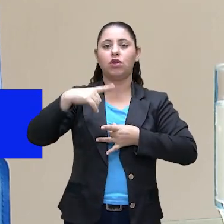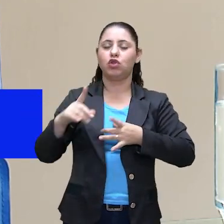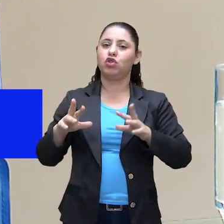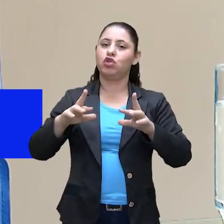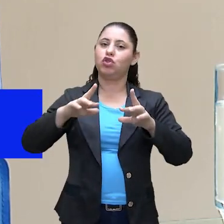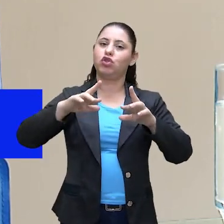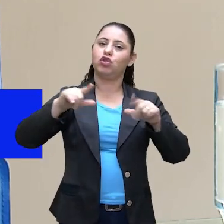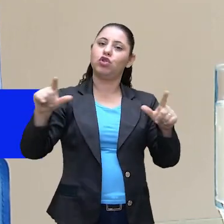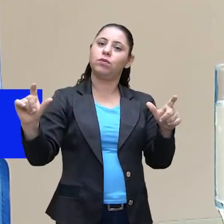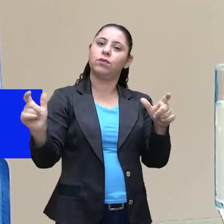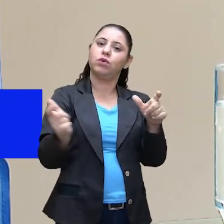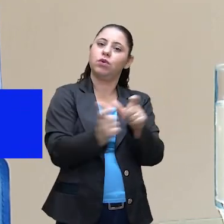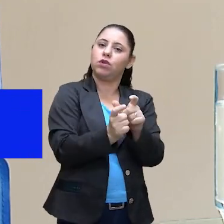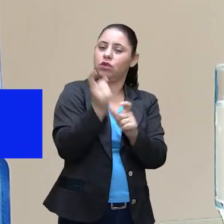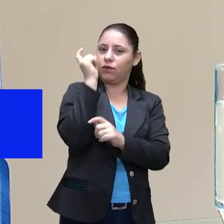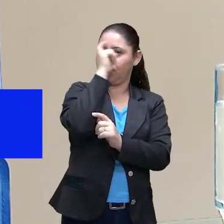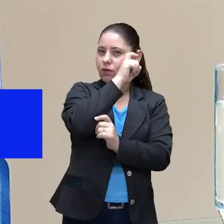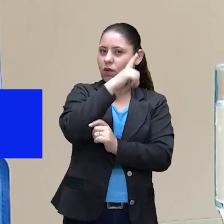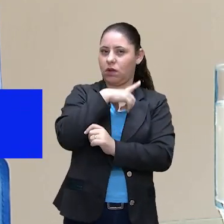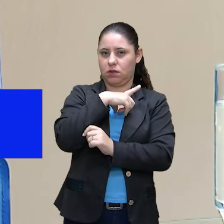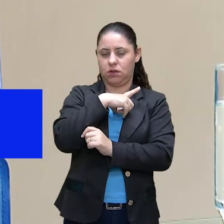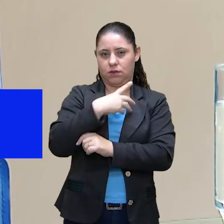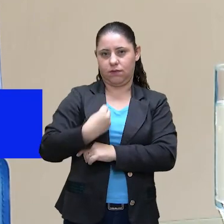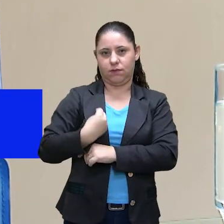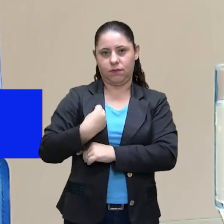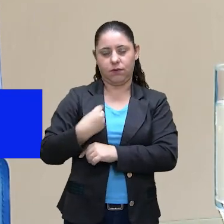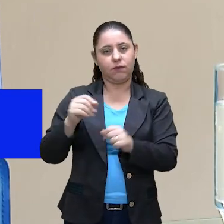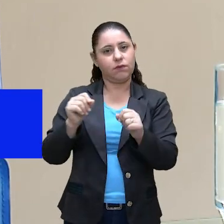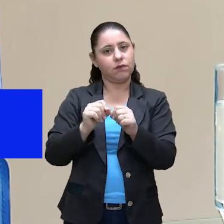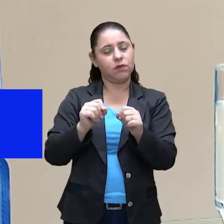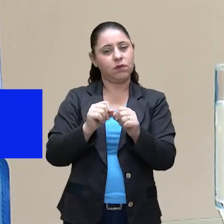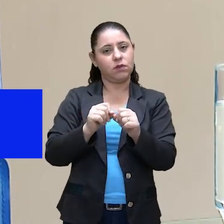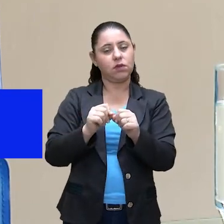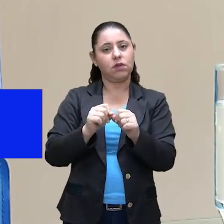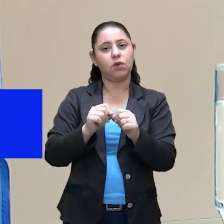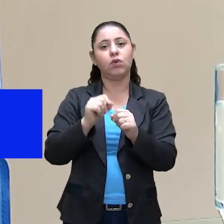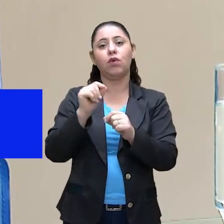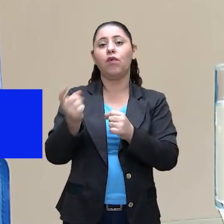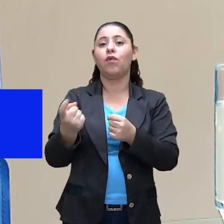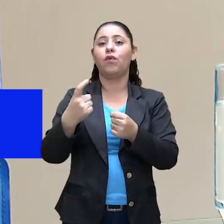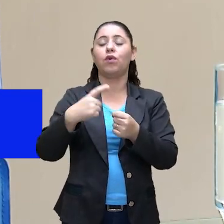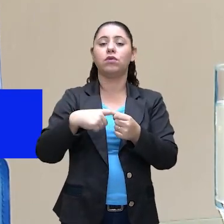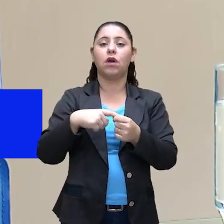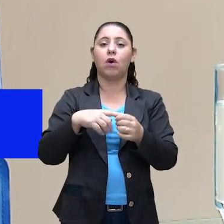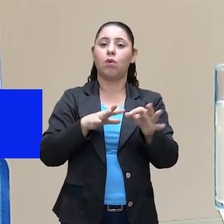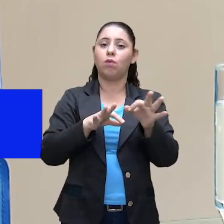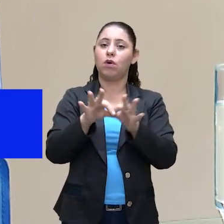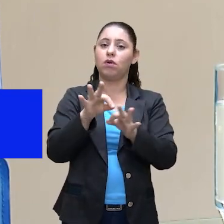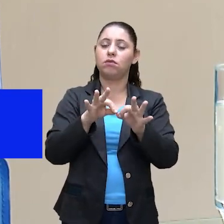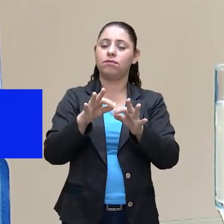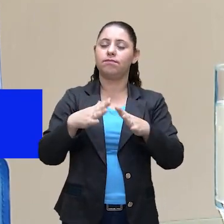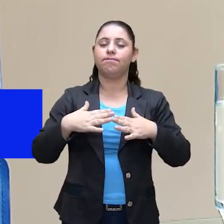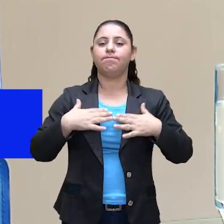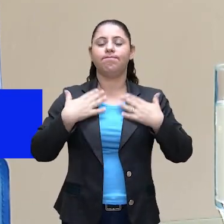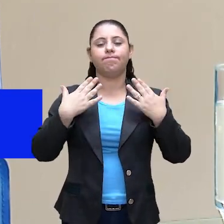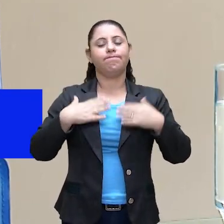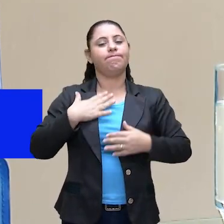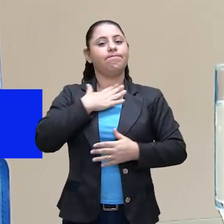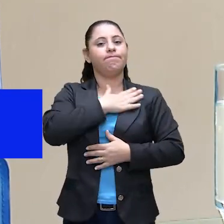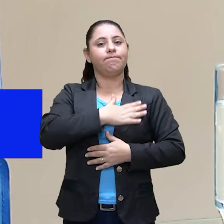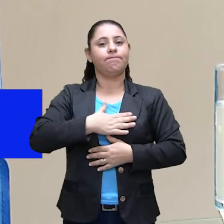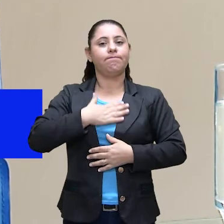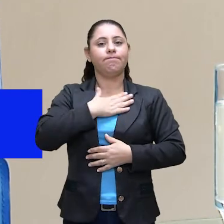sensível, diminuir as dificuldades entre seus pares e restabelecer uma ordem